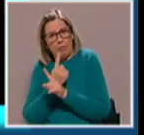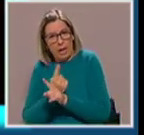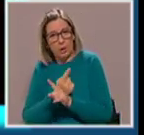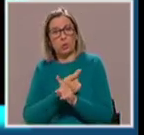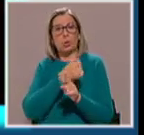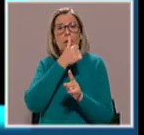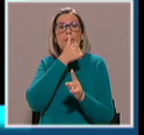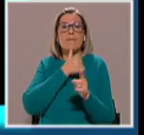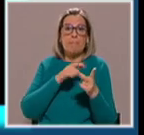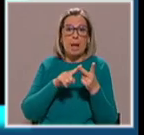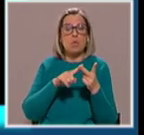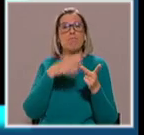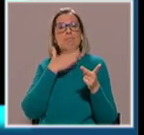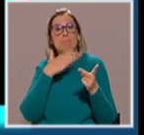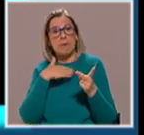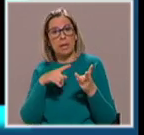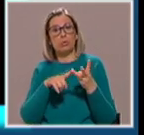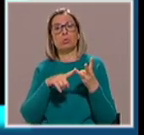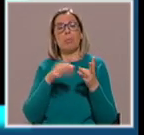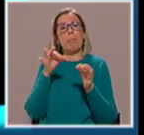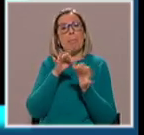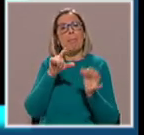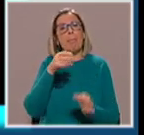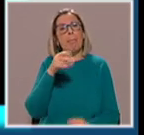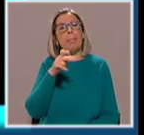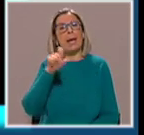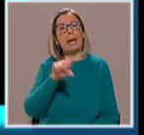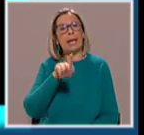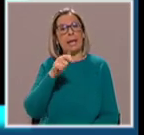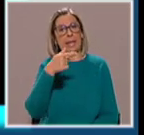os leucócitos e as plaquetas.